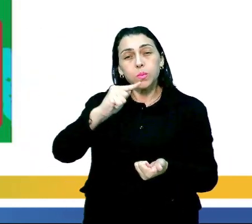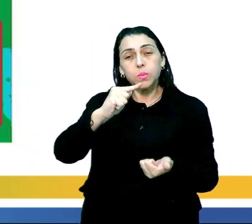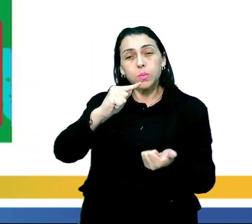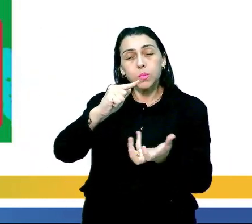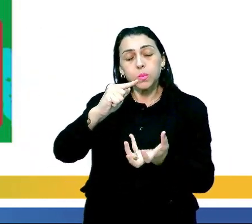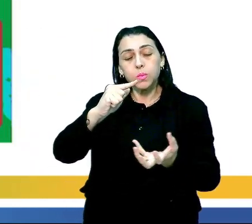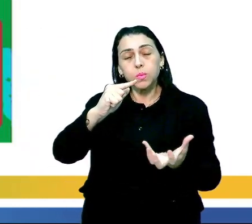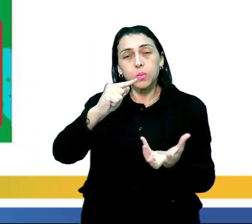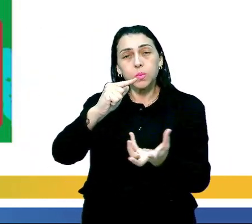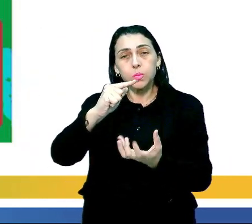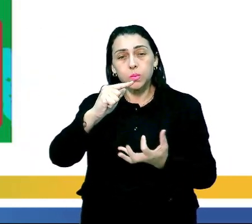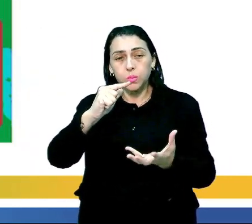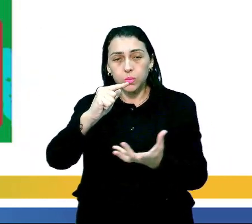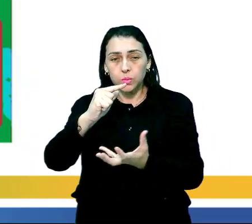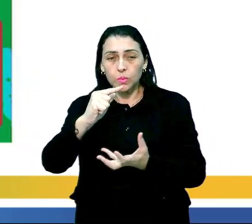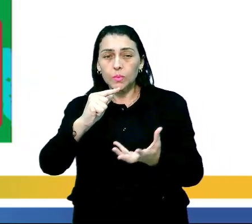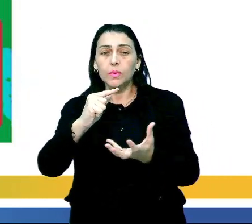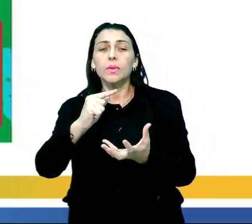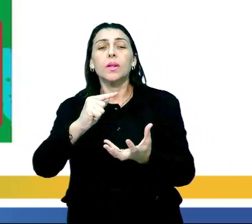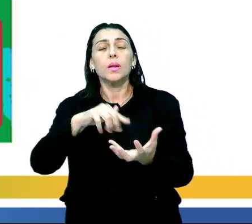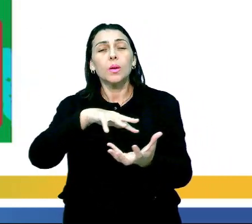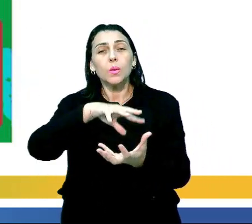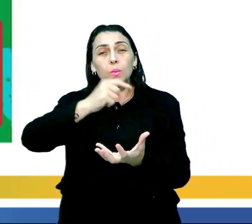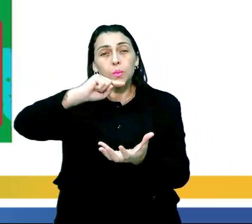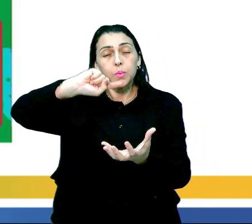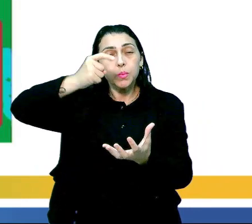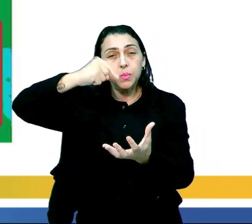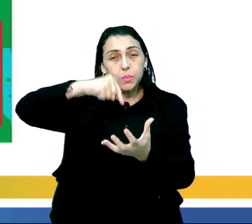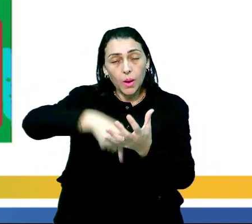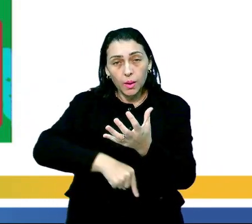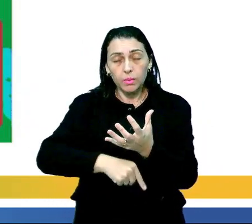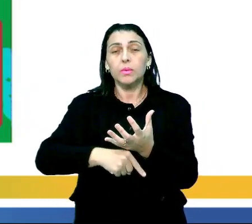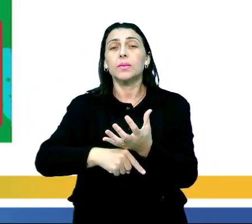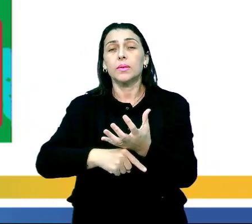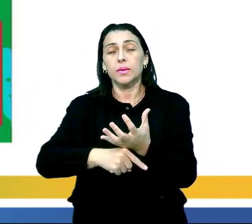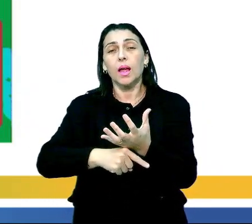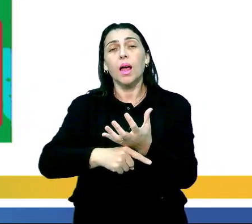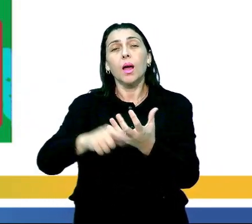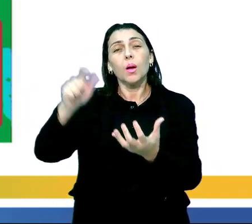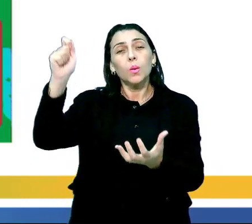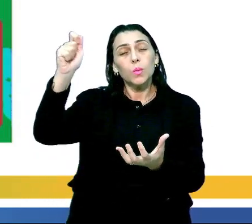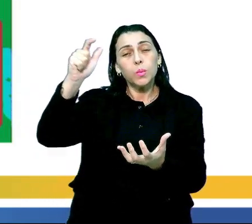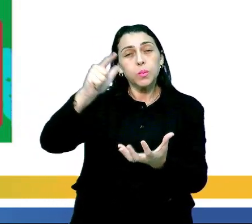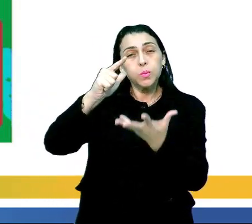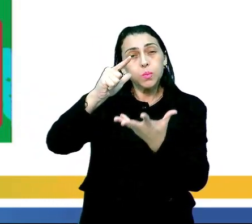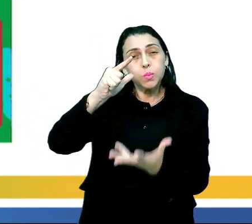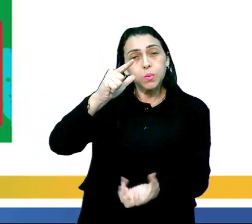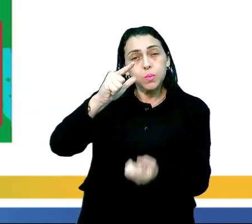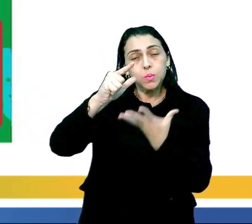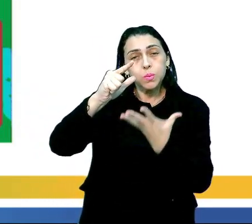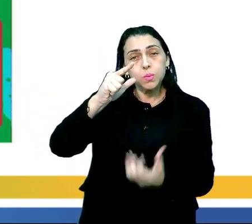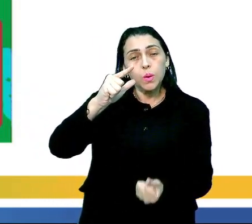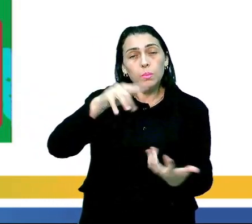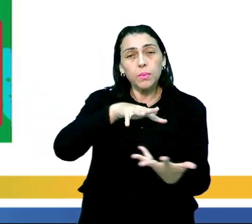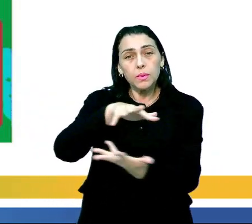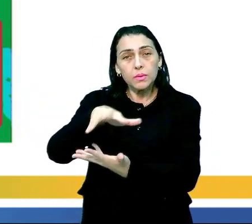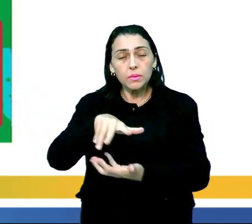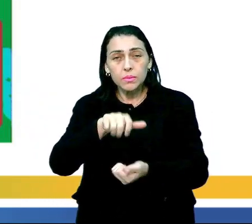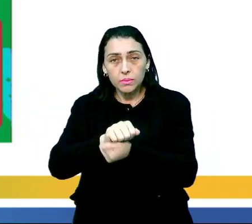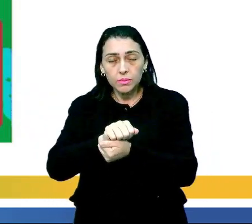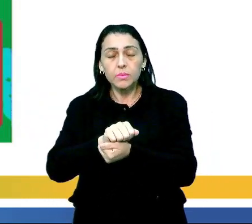radiação solar, que atravessa a atmosfera, né? A maior parte da radiação é absorvida pela